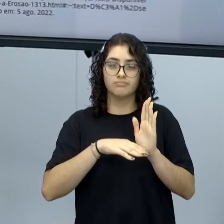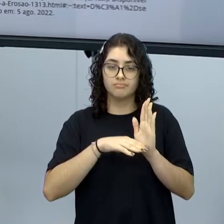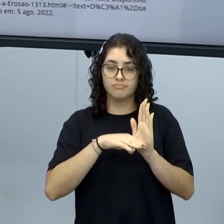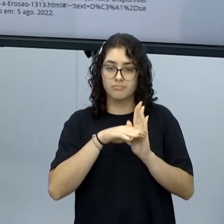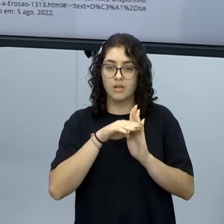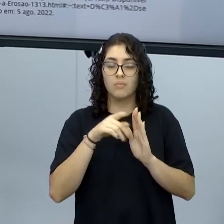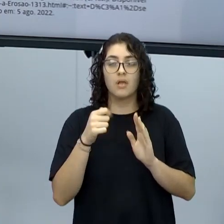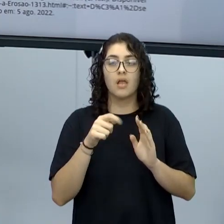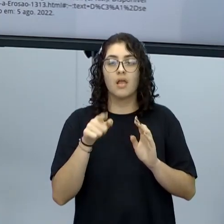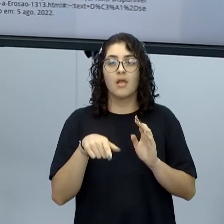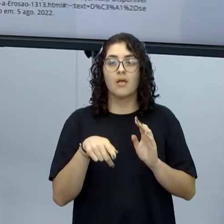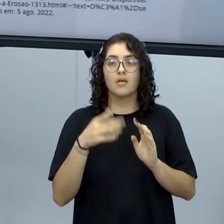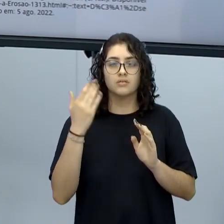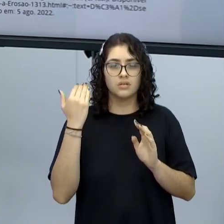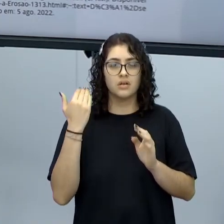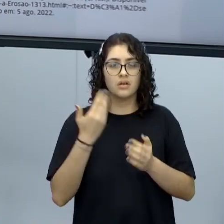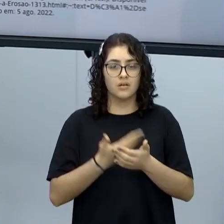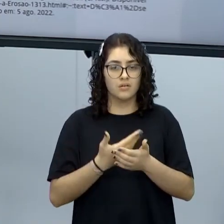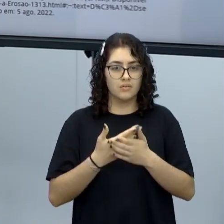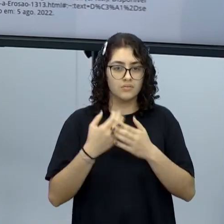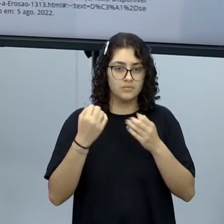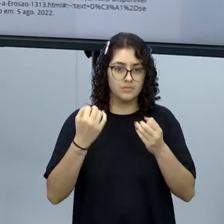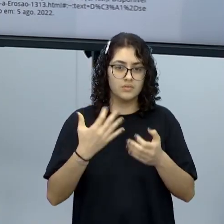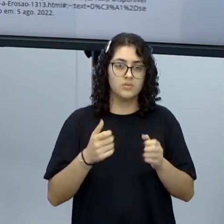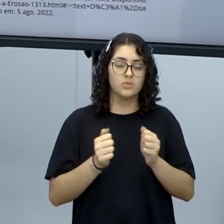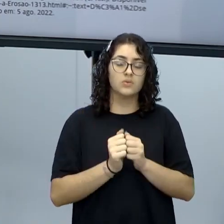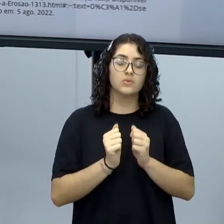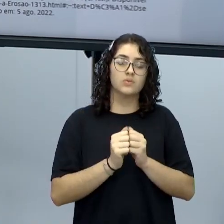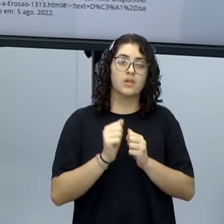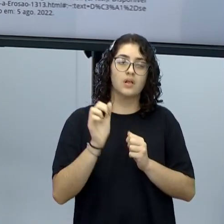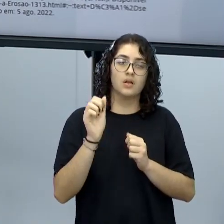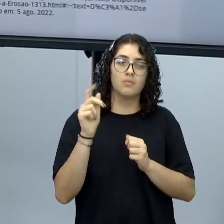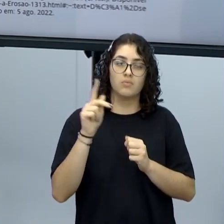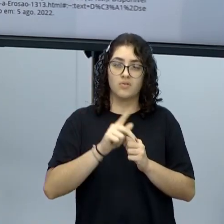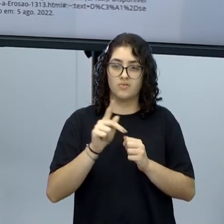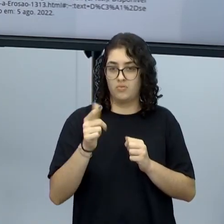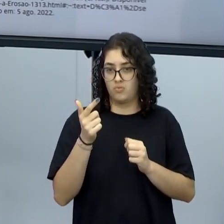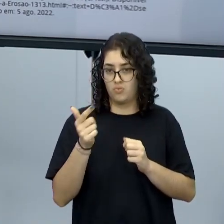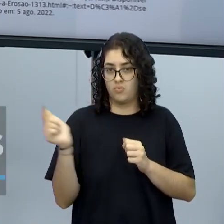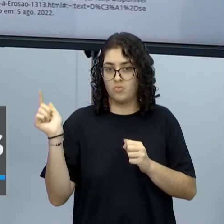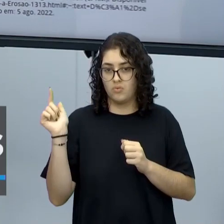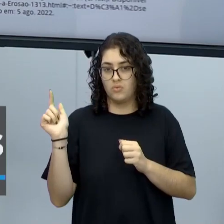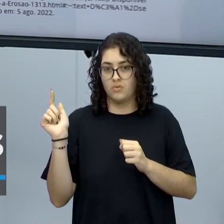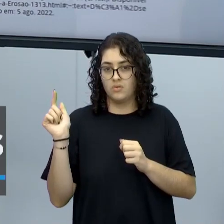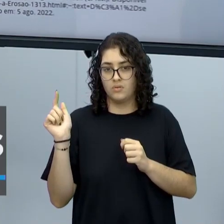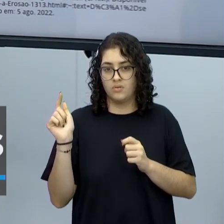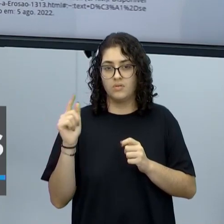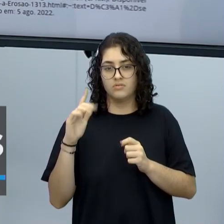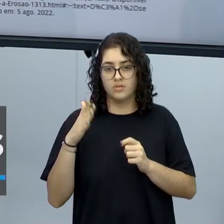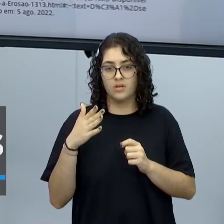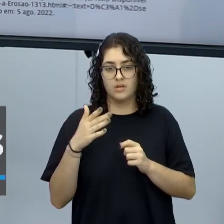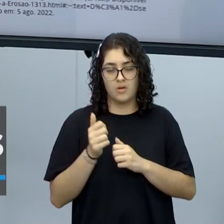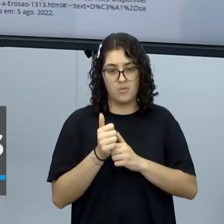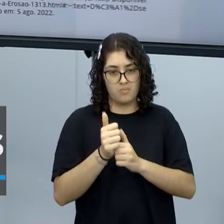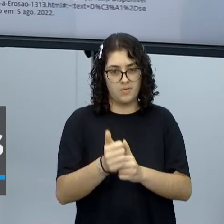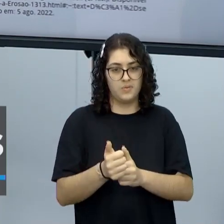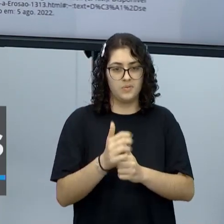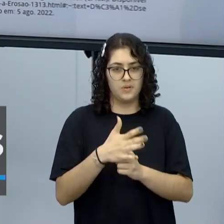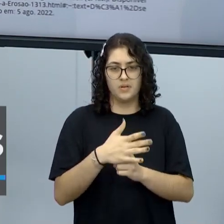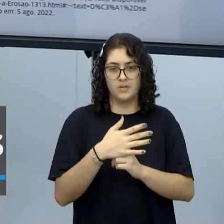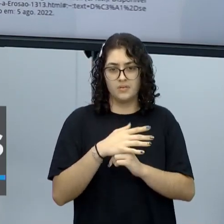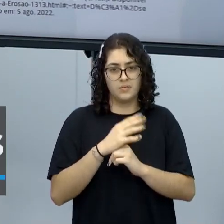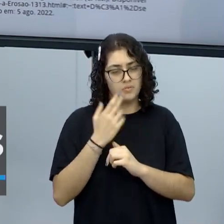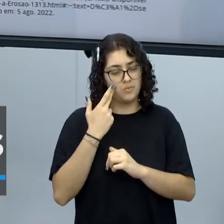seja uma revisão, porque vocês já viram isso com o Antônio, eu acho que se pá com a Sumai e com a Priscila também. Então, tá de